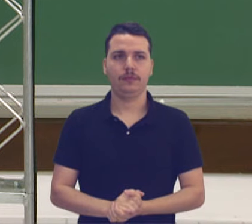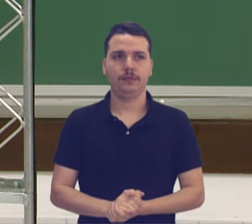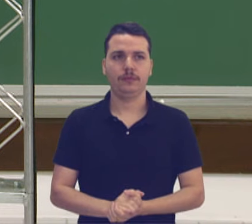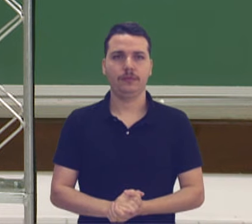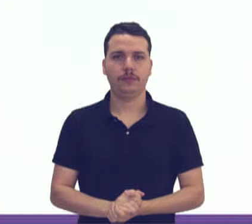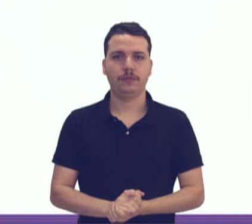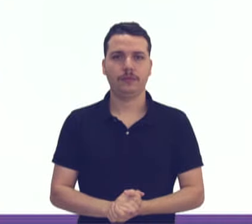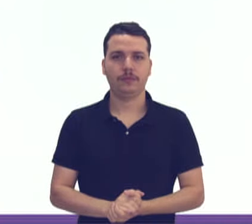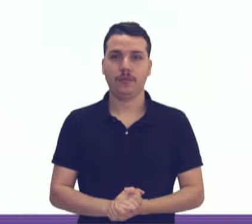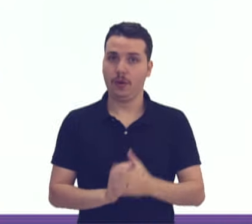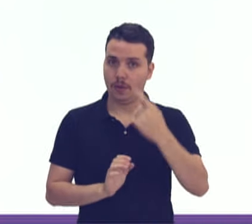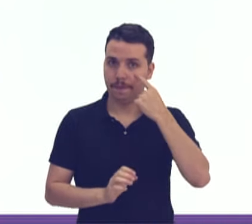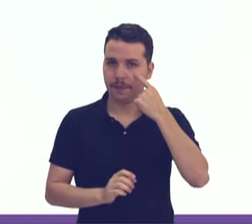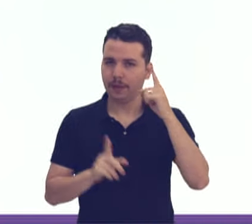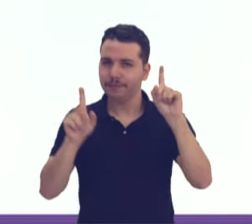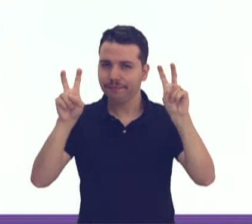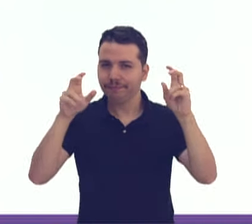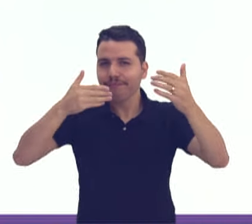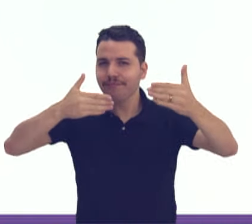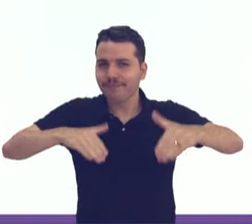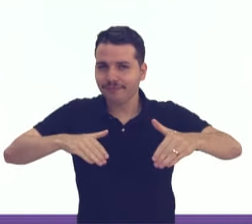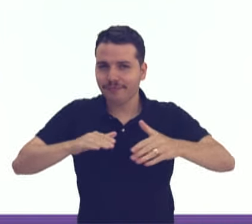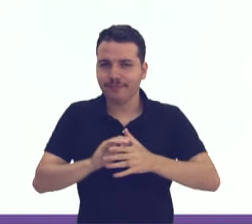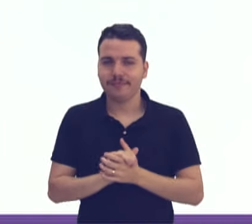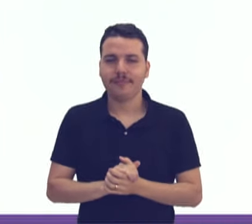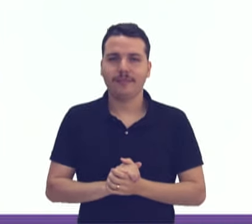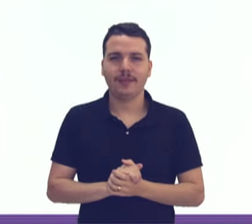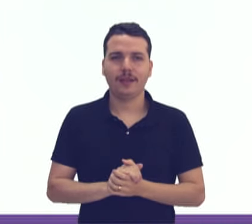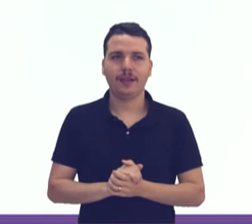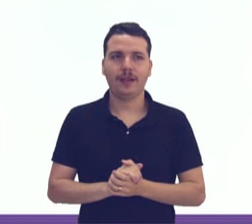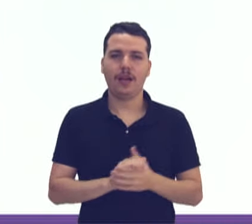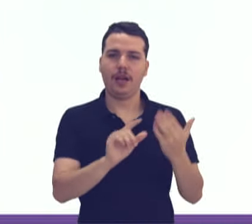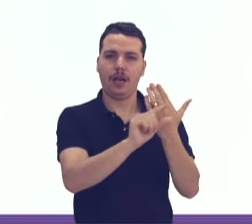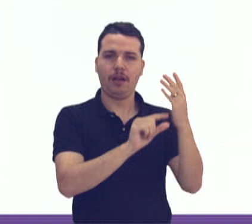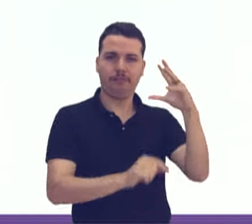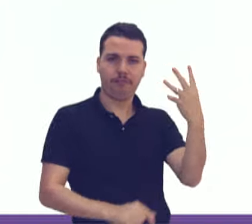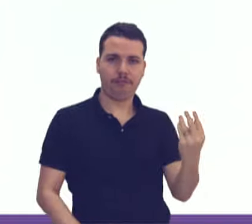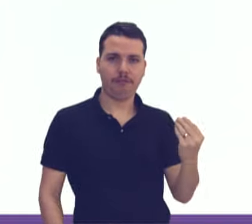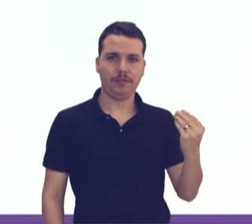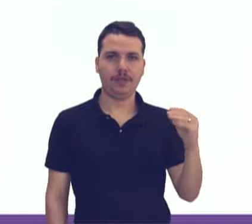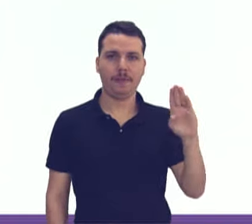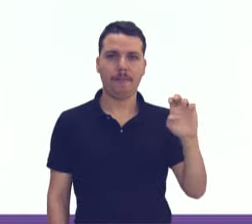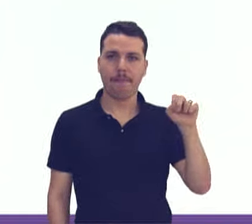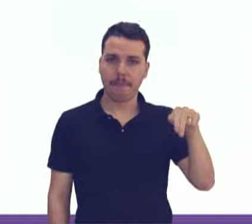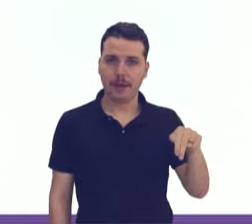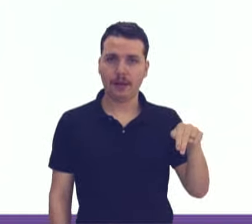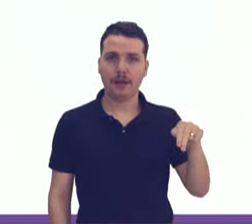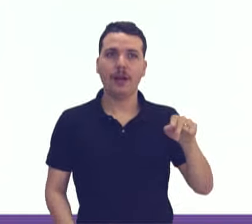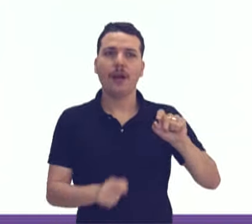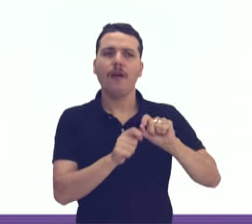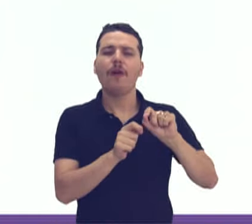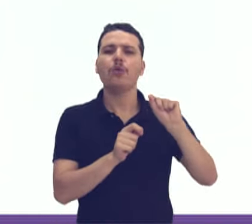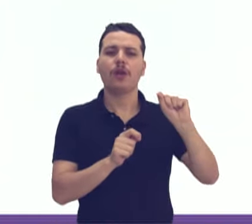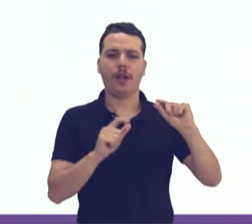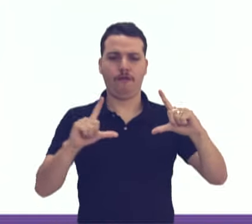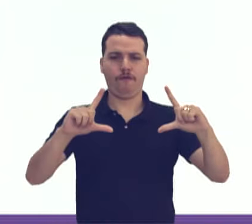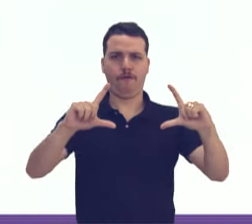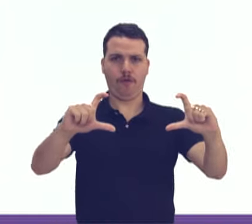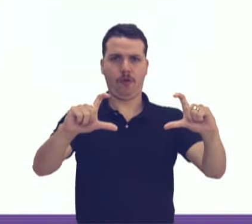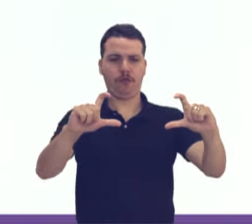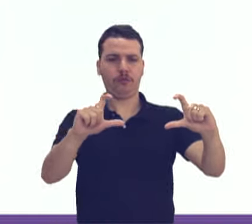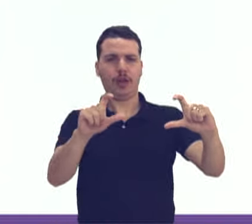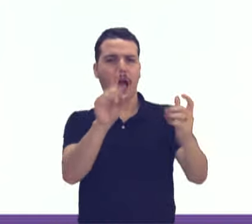bom vamos lá teste o artista belga ben heine interferem fotografias usando o desenhos como um recorte da